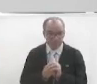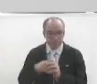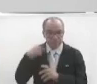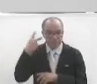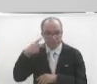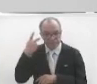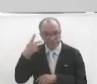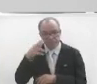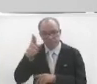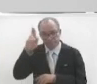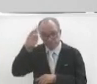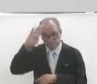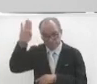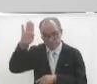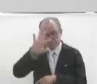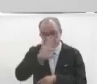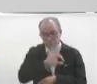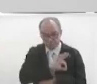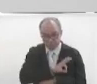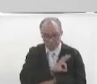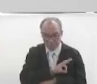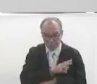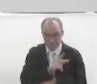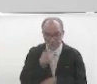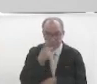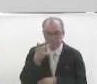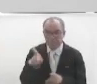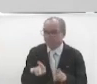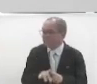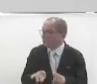apresentado pelo Subtenente guinâncio também